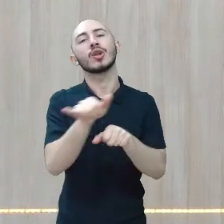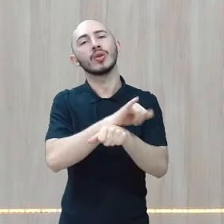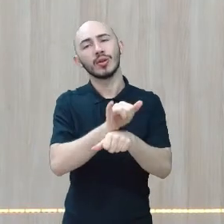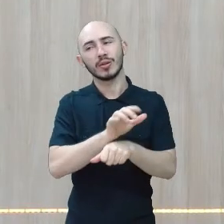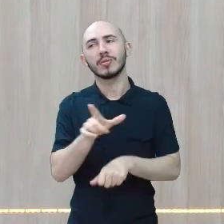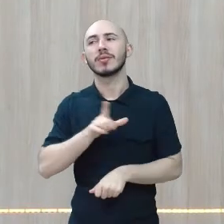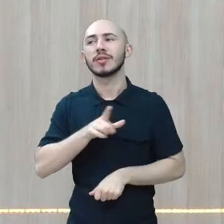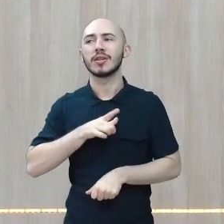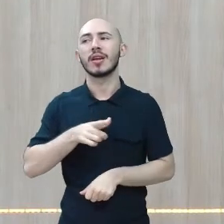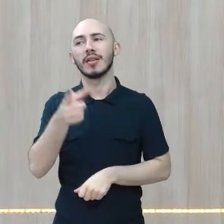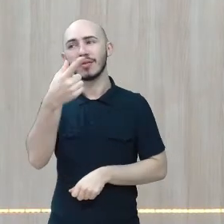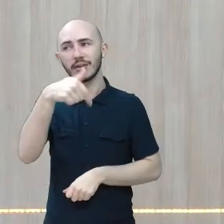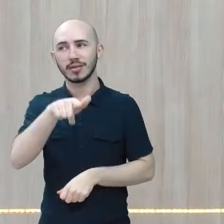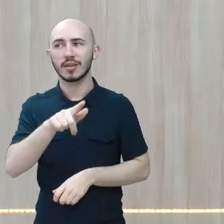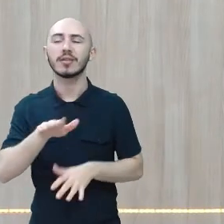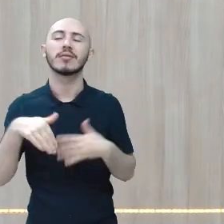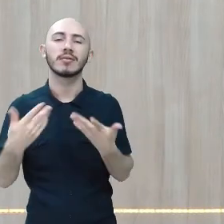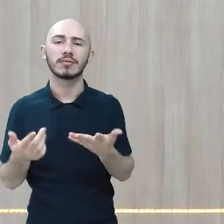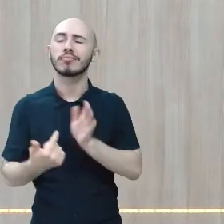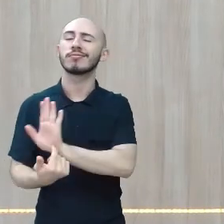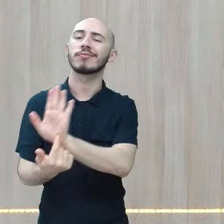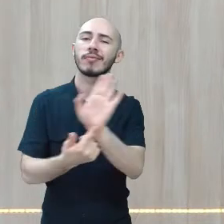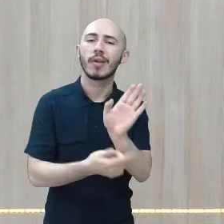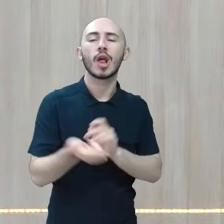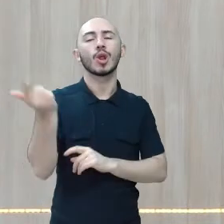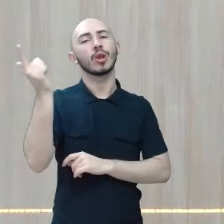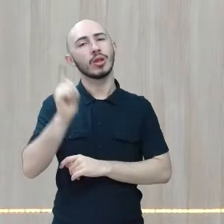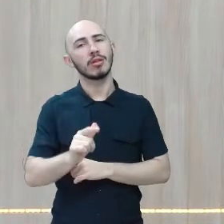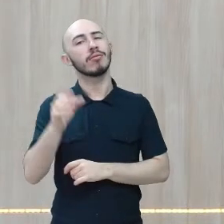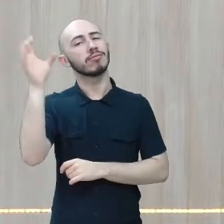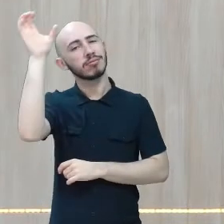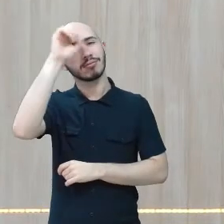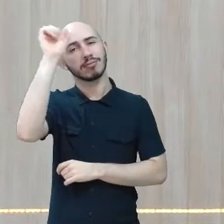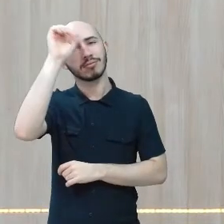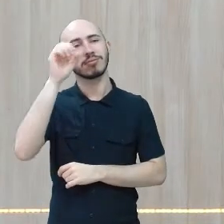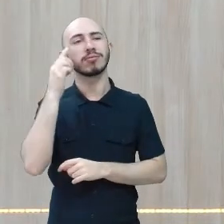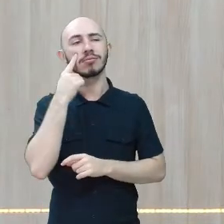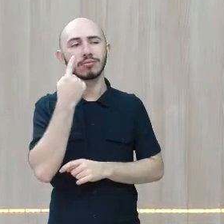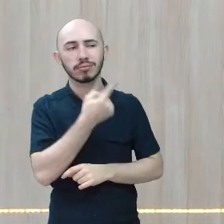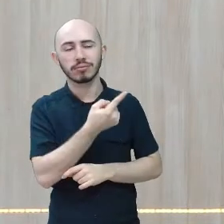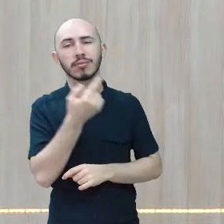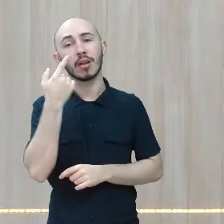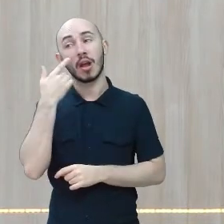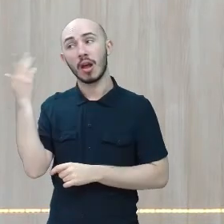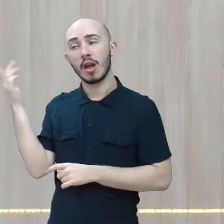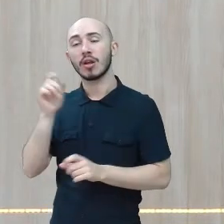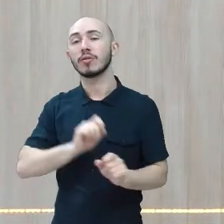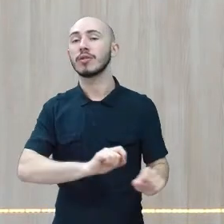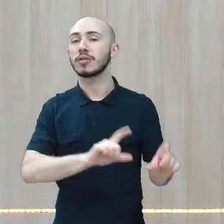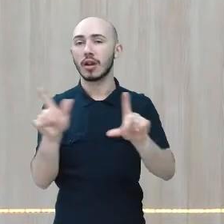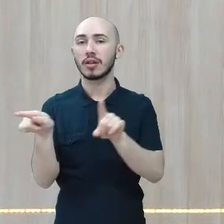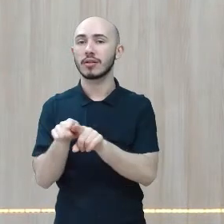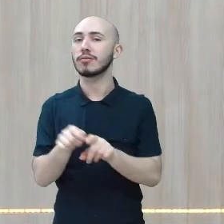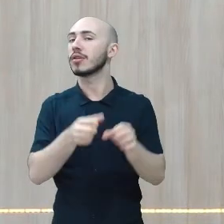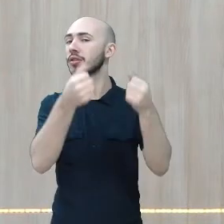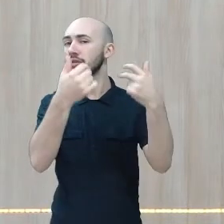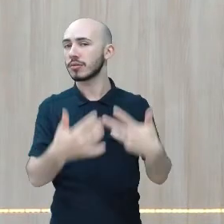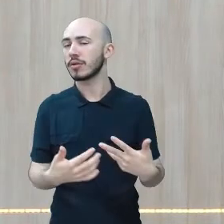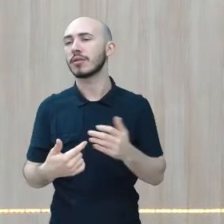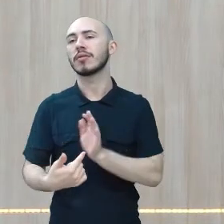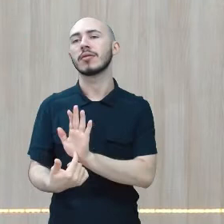aí vocês reforçarão ainda mais, não é? Pelo slide, pela minha fala, aquilo que eu